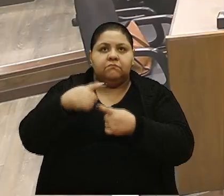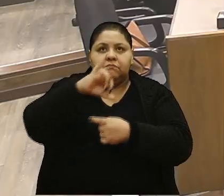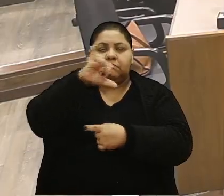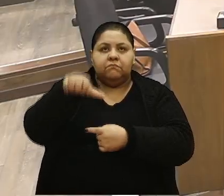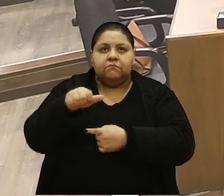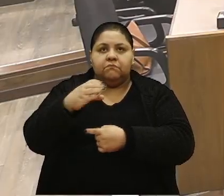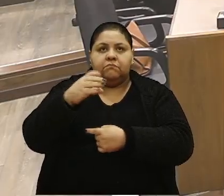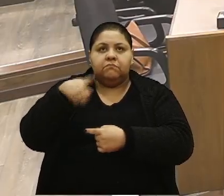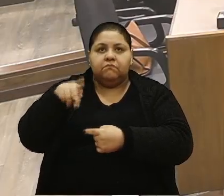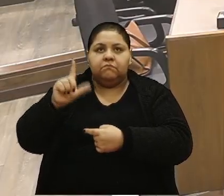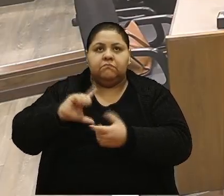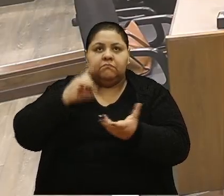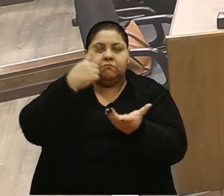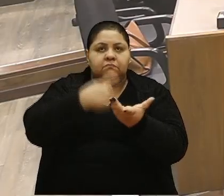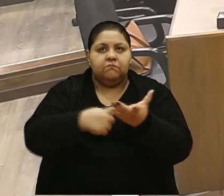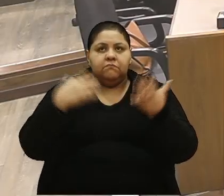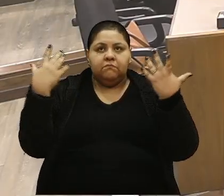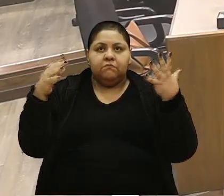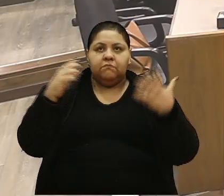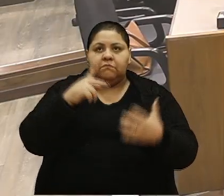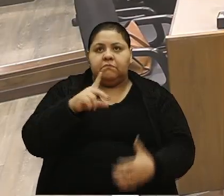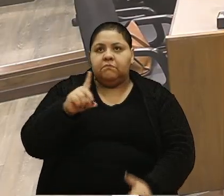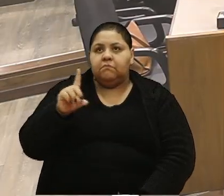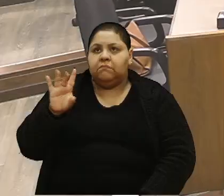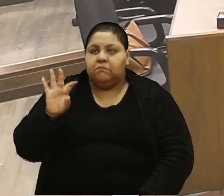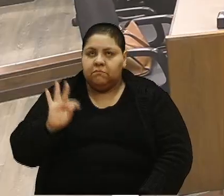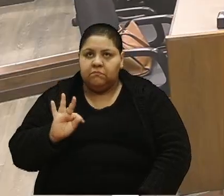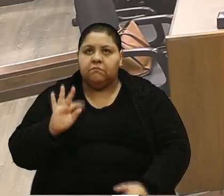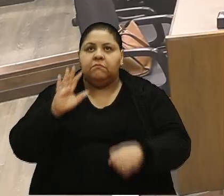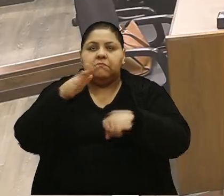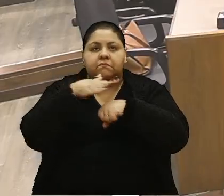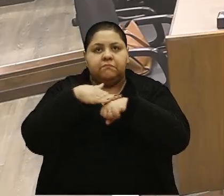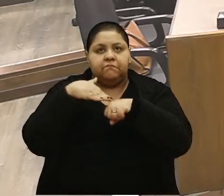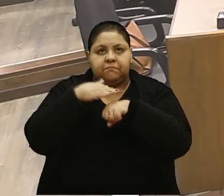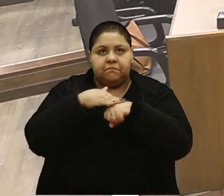Eu quero parabenizar o PDT por esse gesto